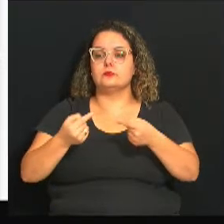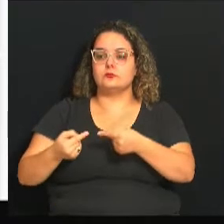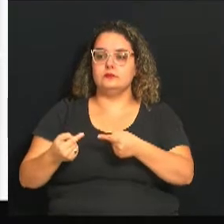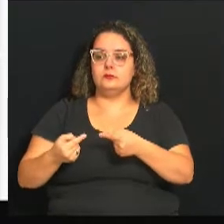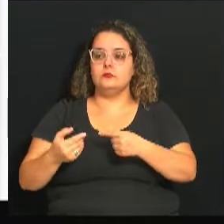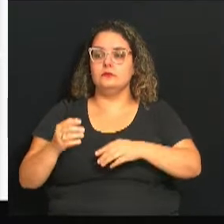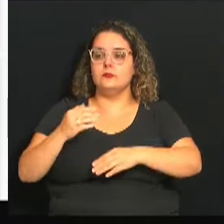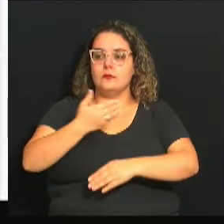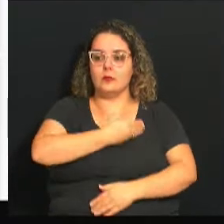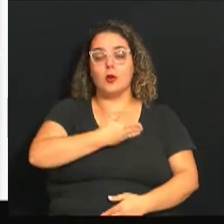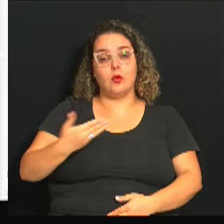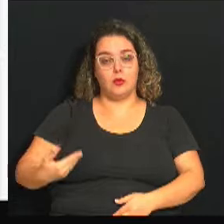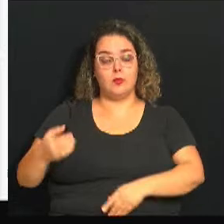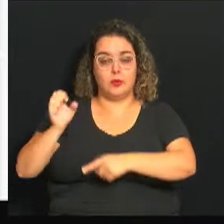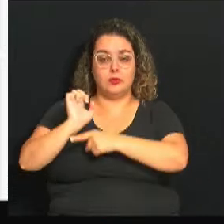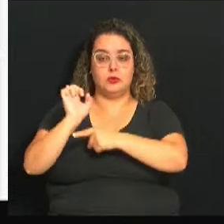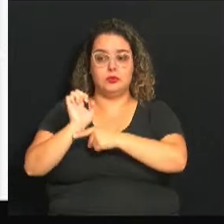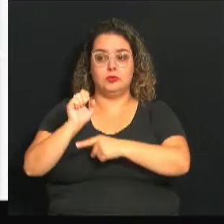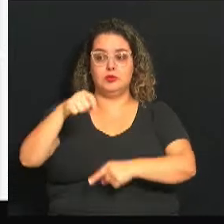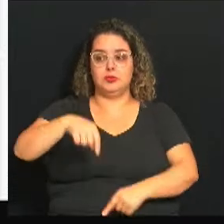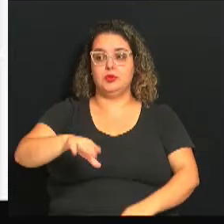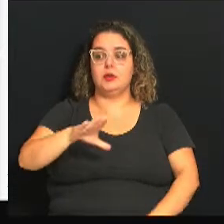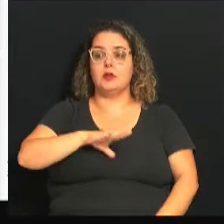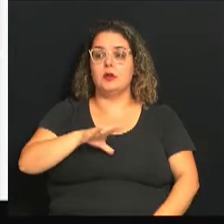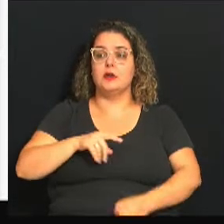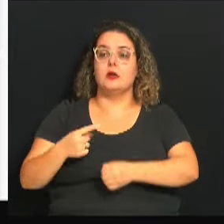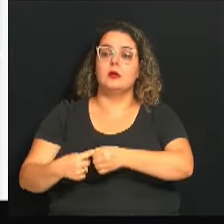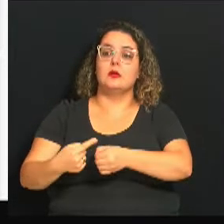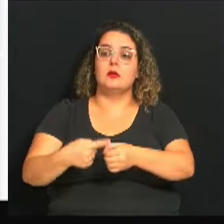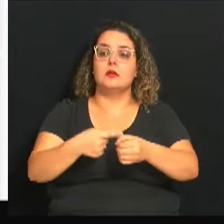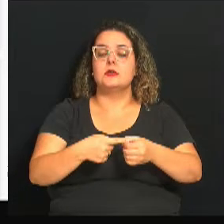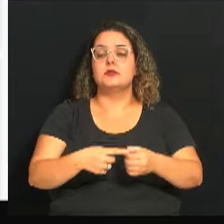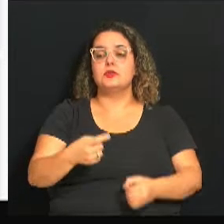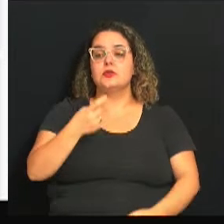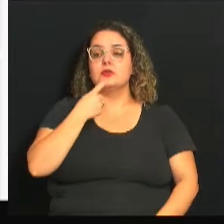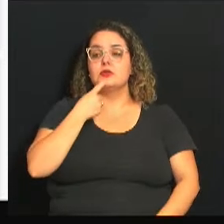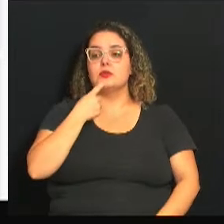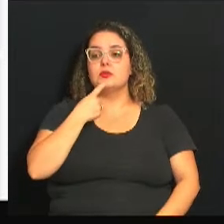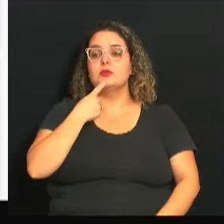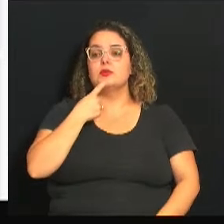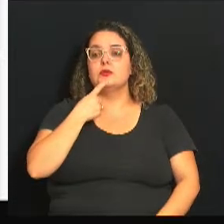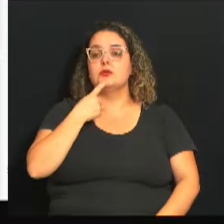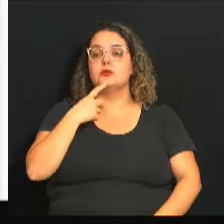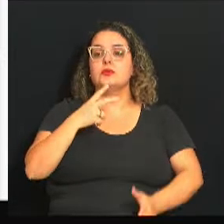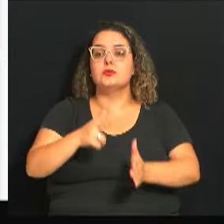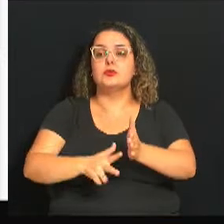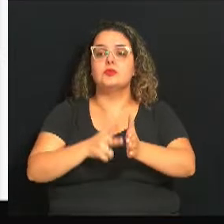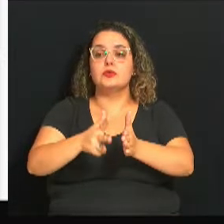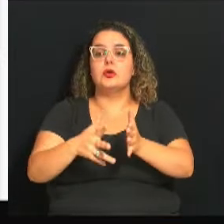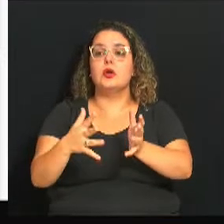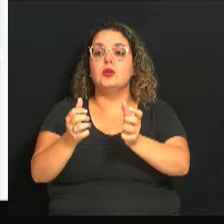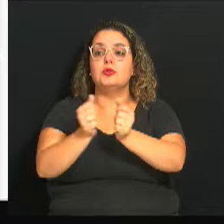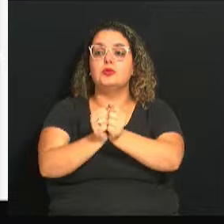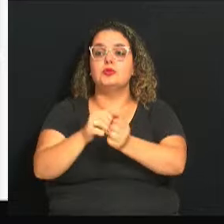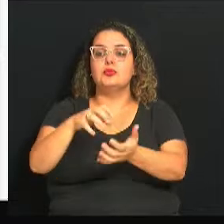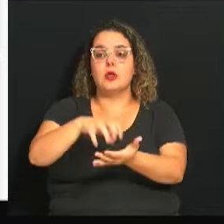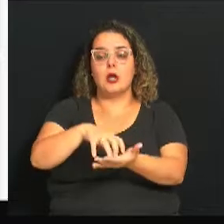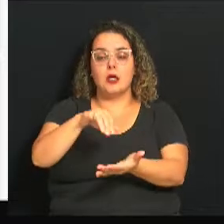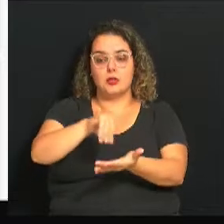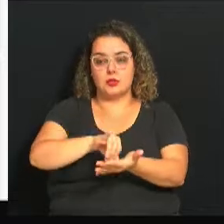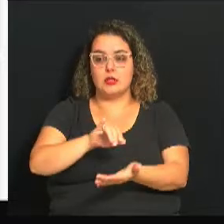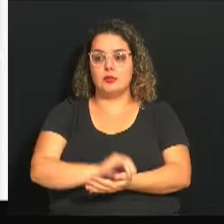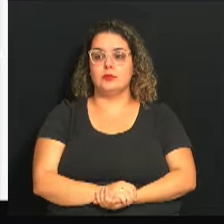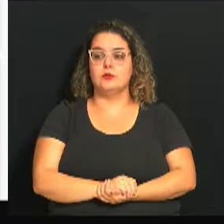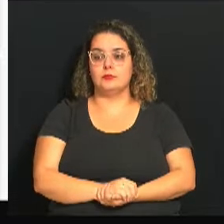governo estadual, como aqui na região metropolitana de Campinas, é a interface do trem junto com a região central. Então,